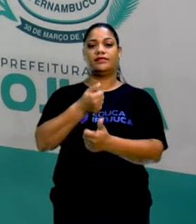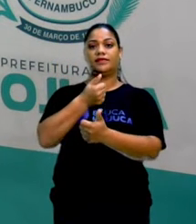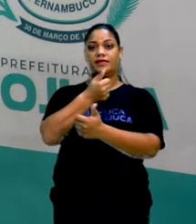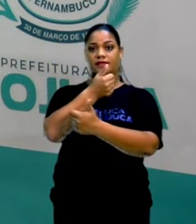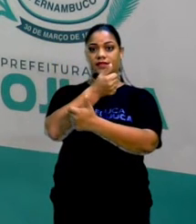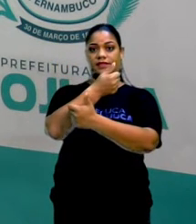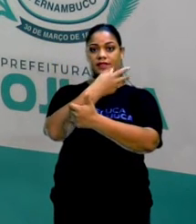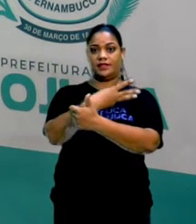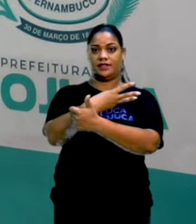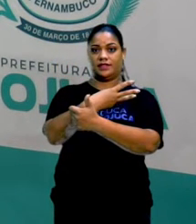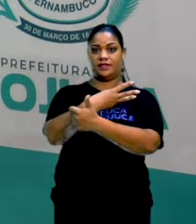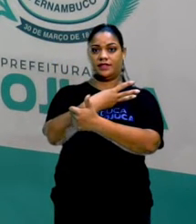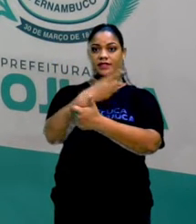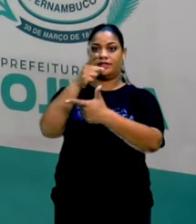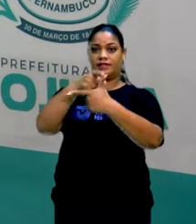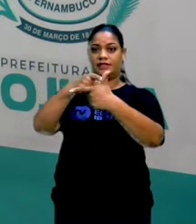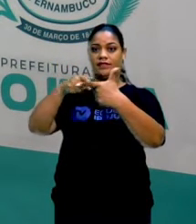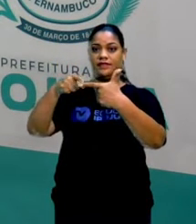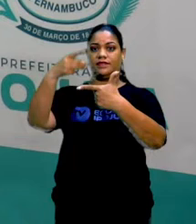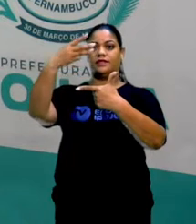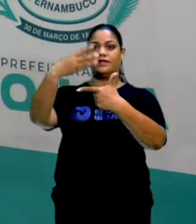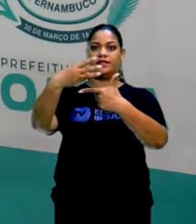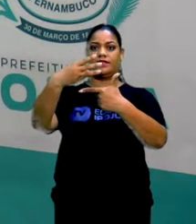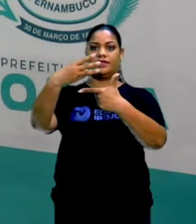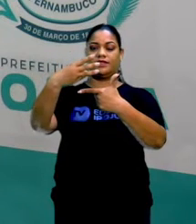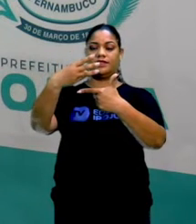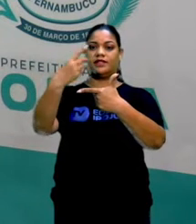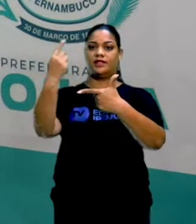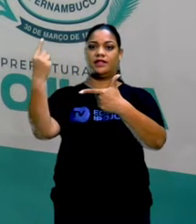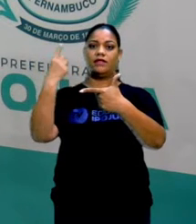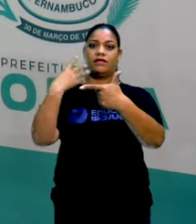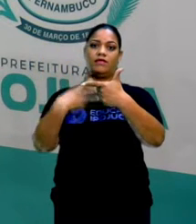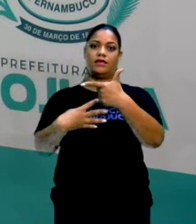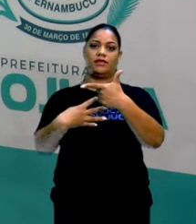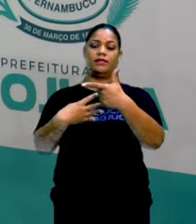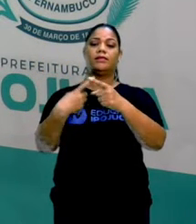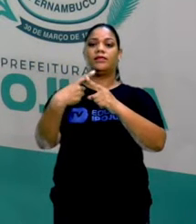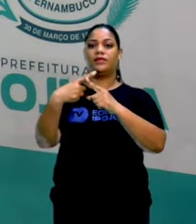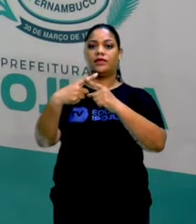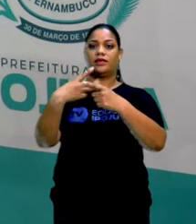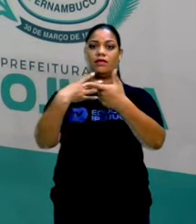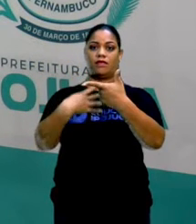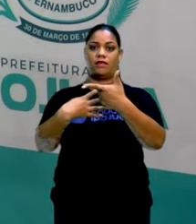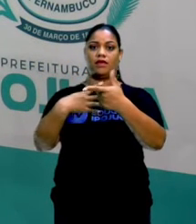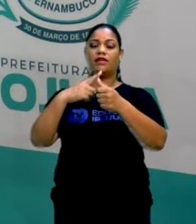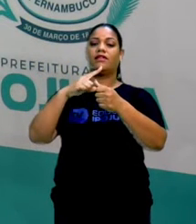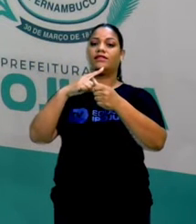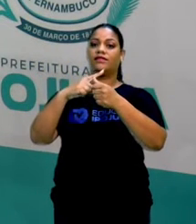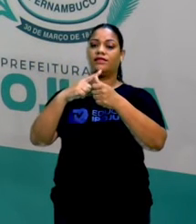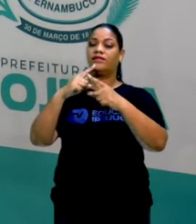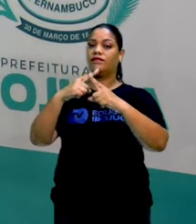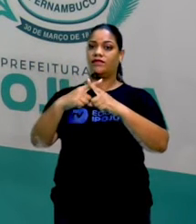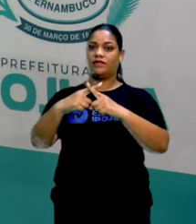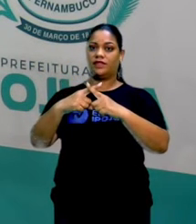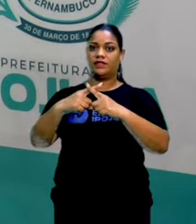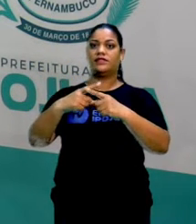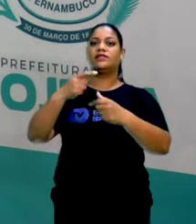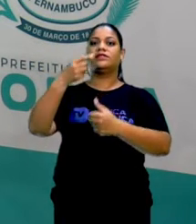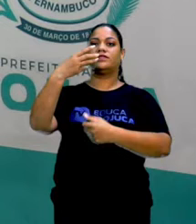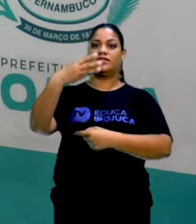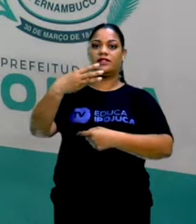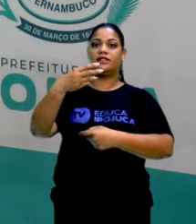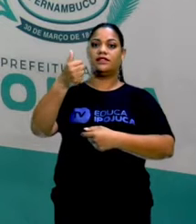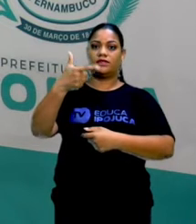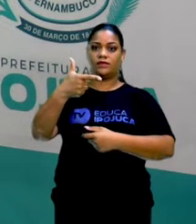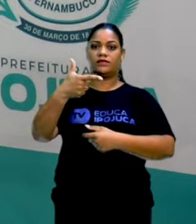13 dividido para 3, cada um vai ganhar 4. Por quê? Porque 4 vezes 3 é 12. Quando você coloca o